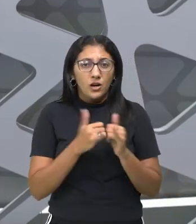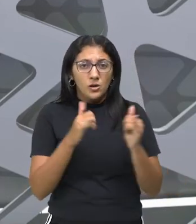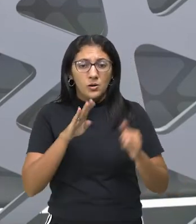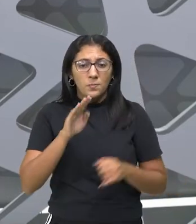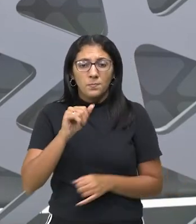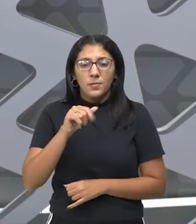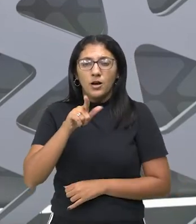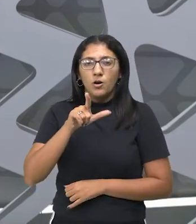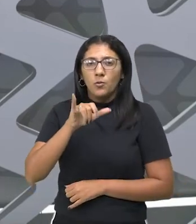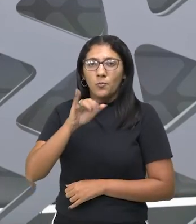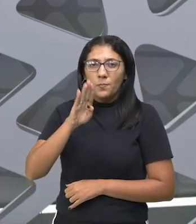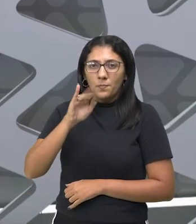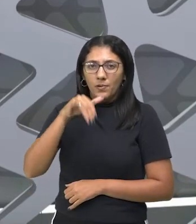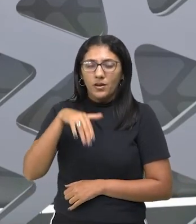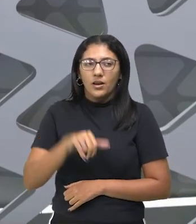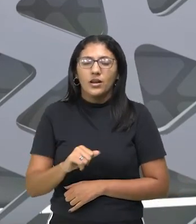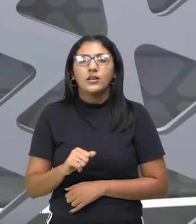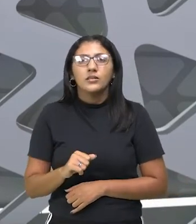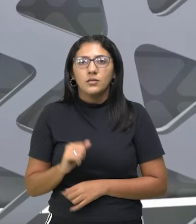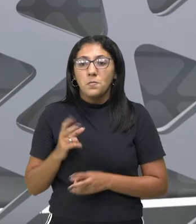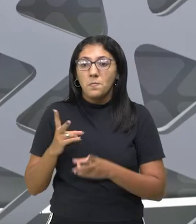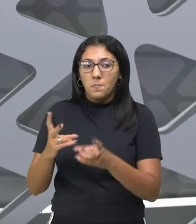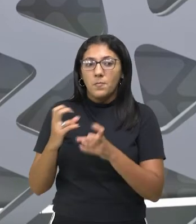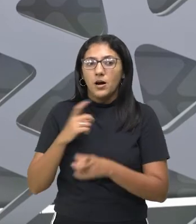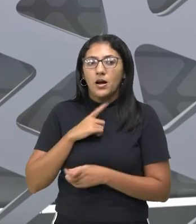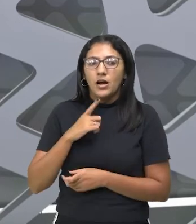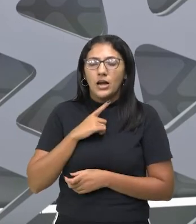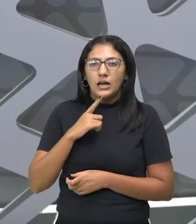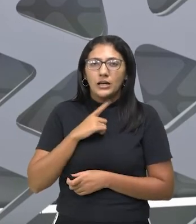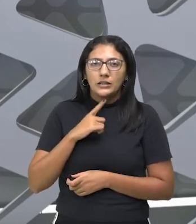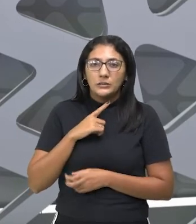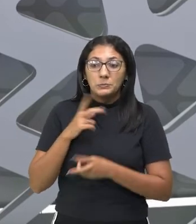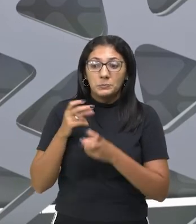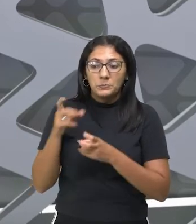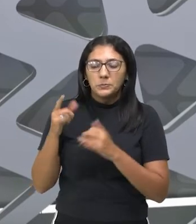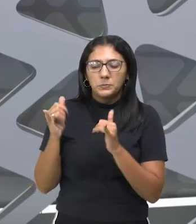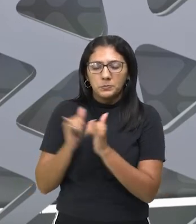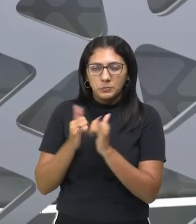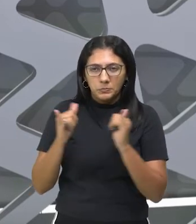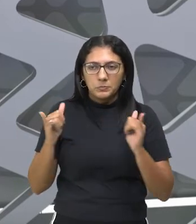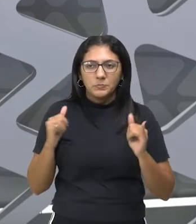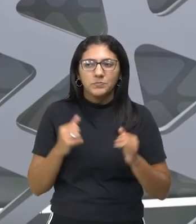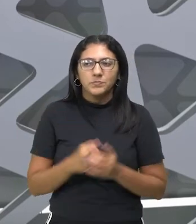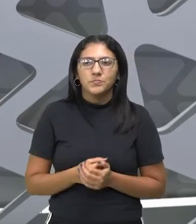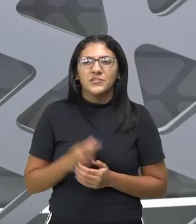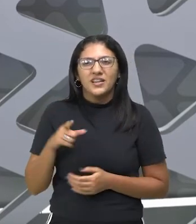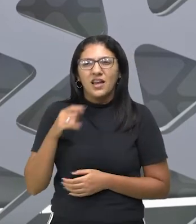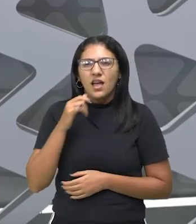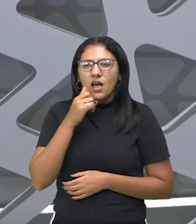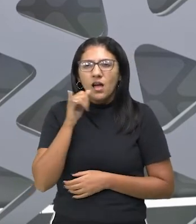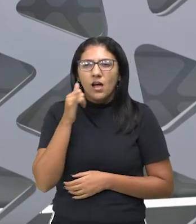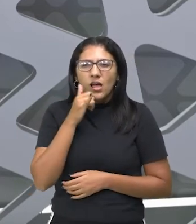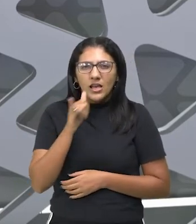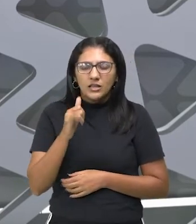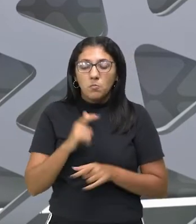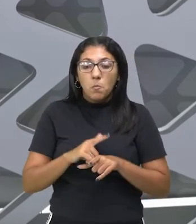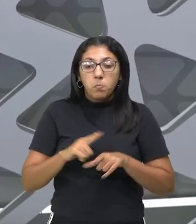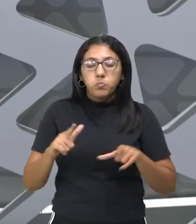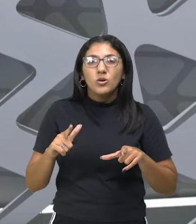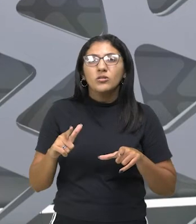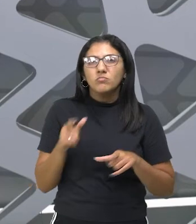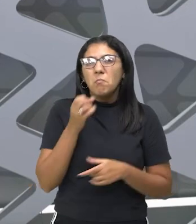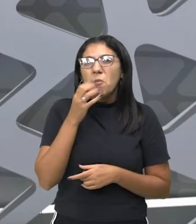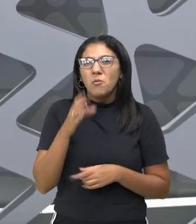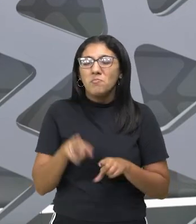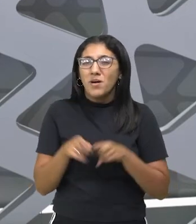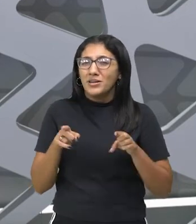uma usina considerada, a hidrelétrica ela é considerada uma energia limpa, mas na verdade não